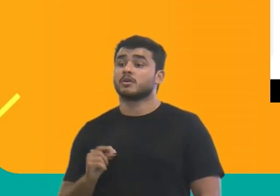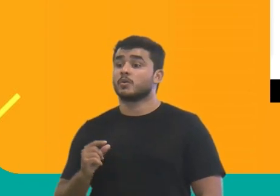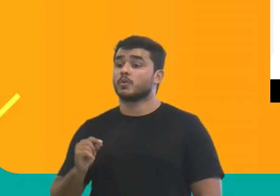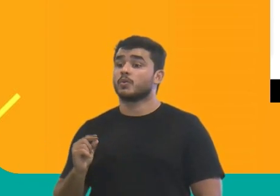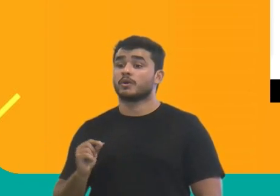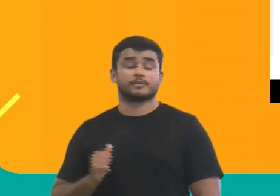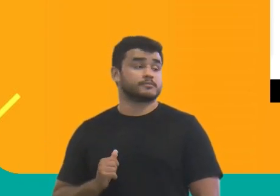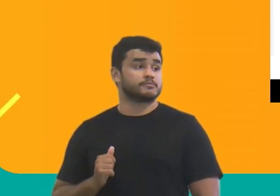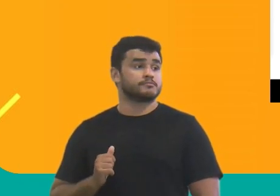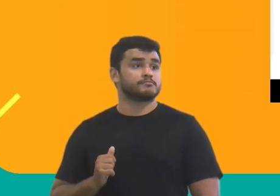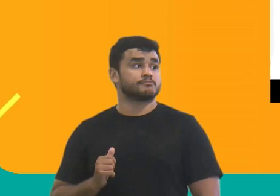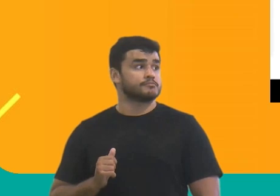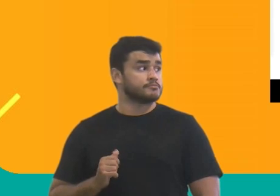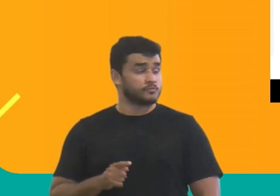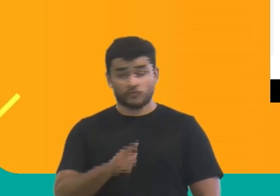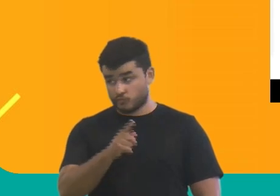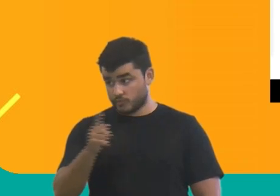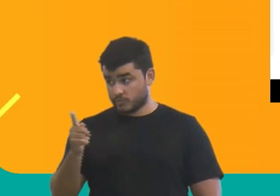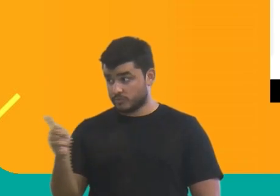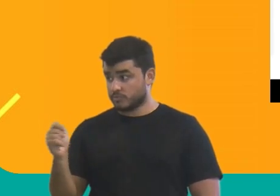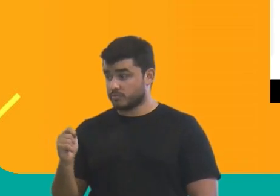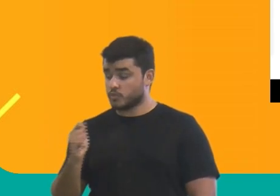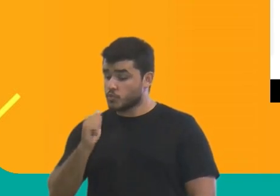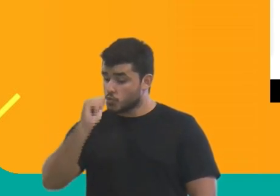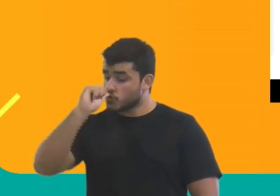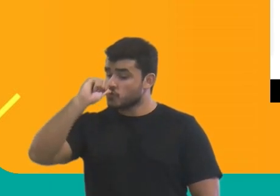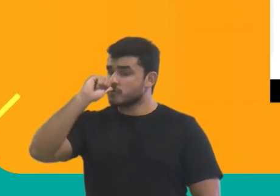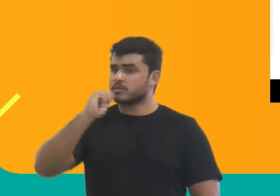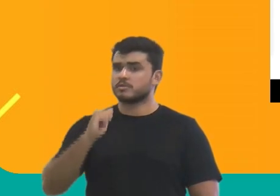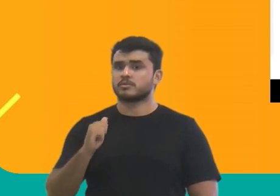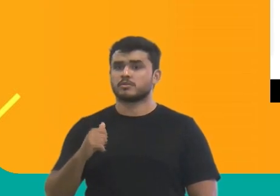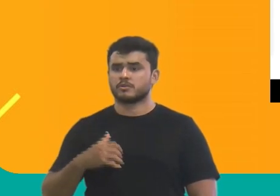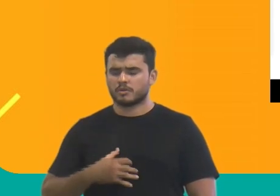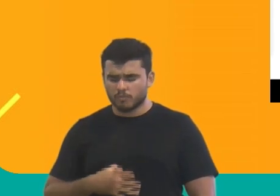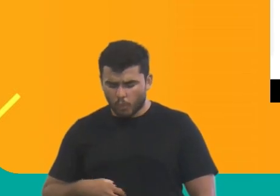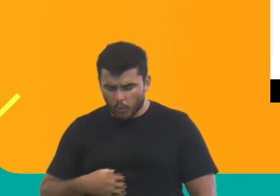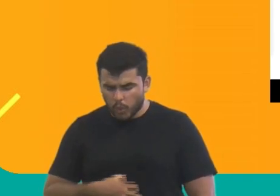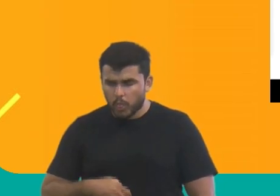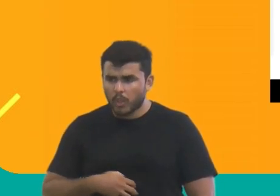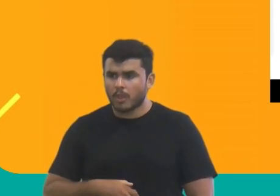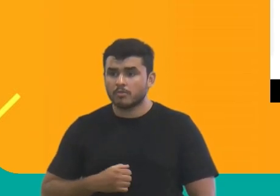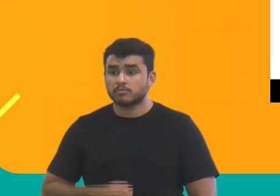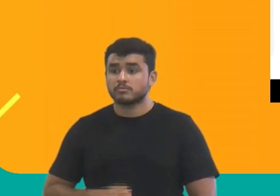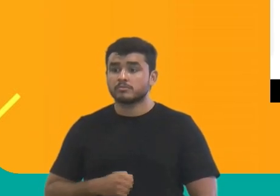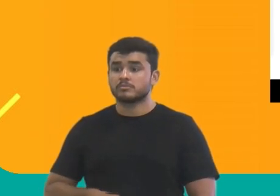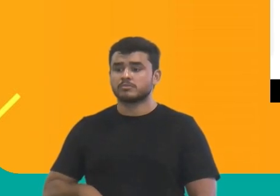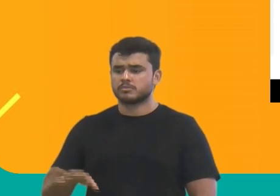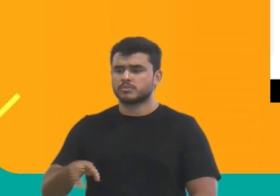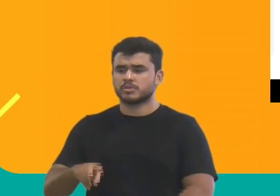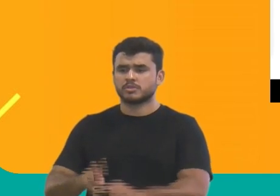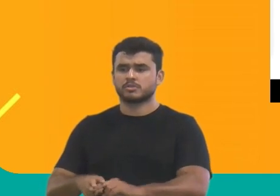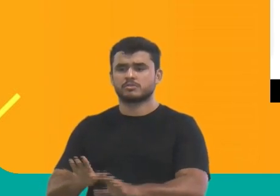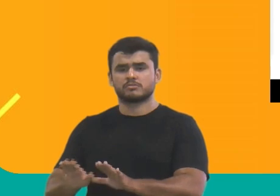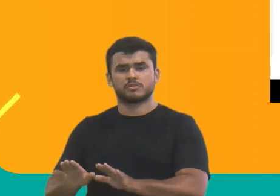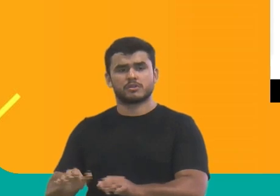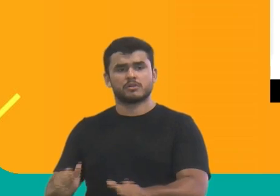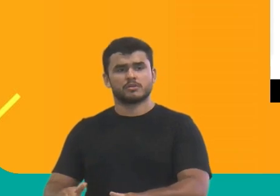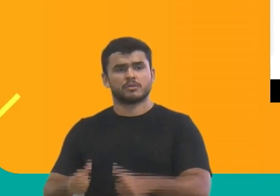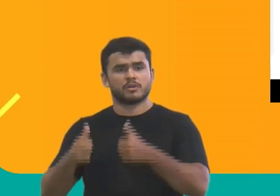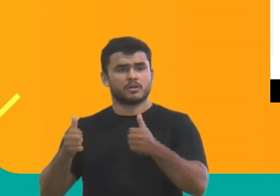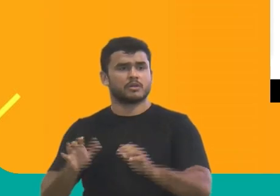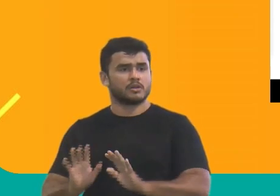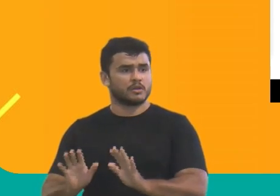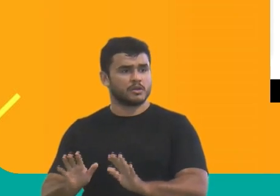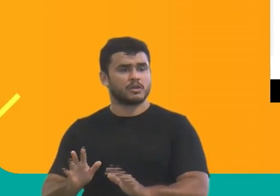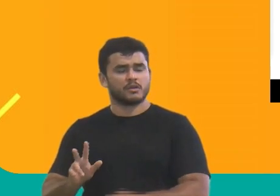retratar-se, eu só dizia para você, minha filha, você está com dor de barriga? Senta, espera que tu vai ficar boa.